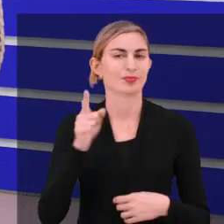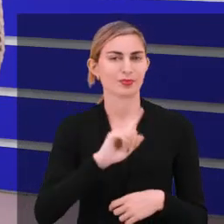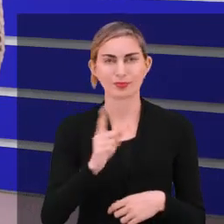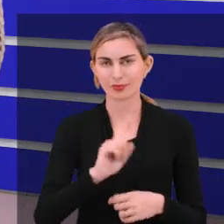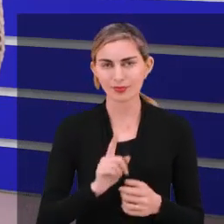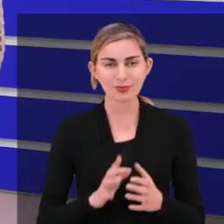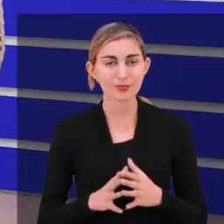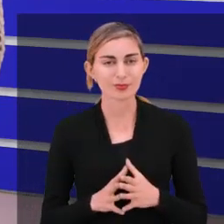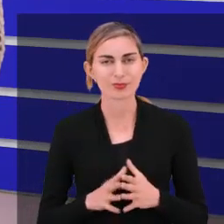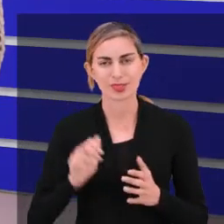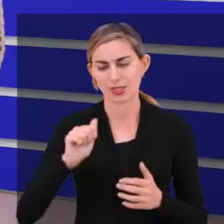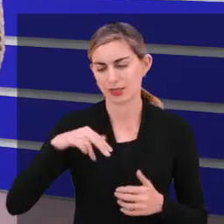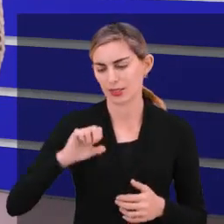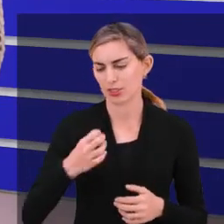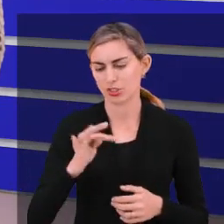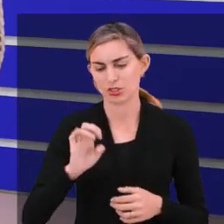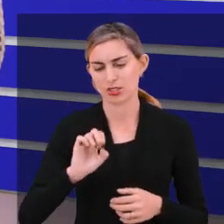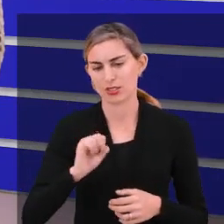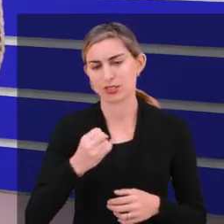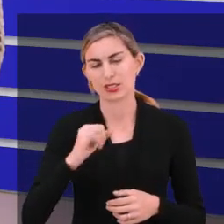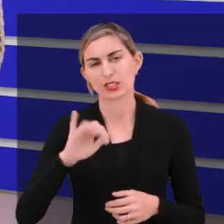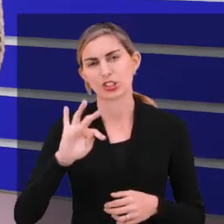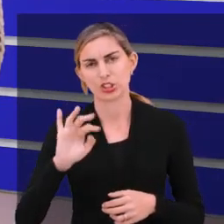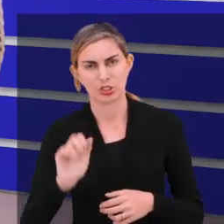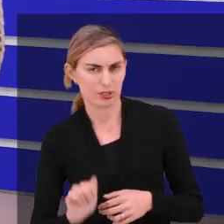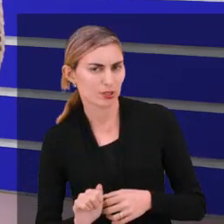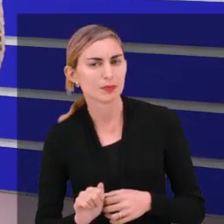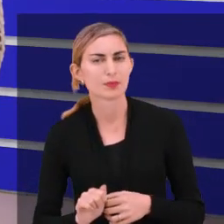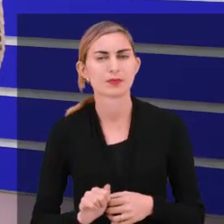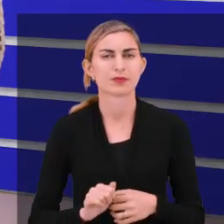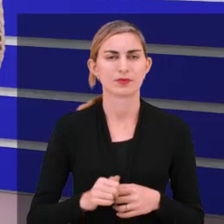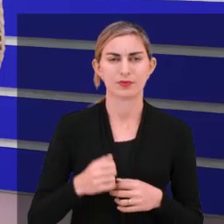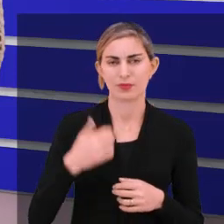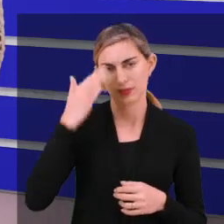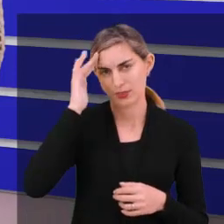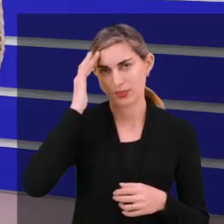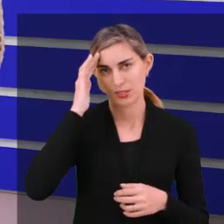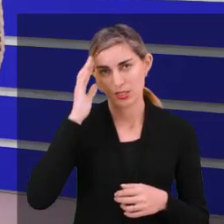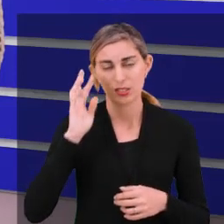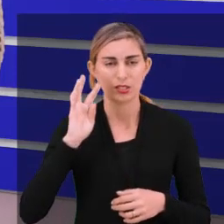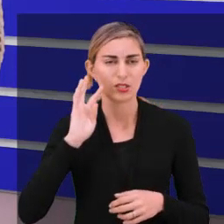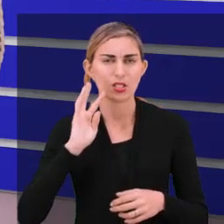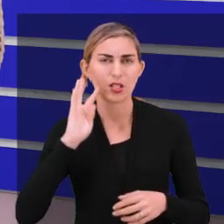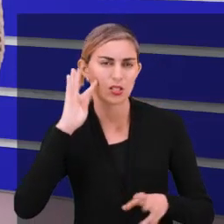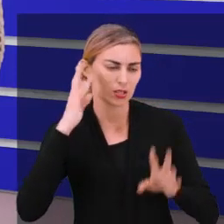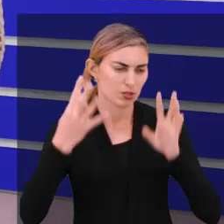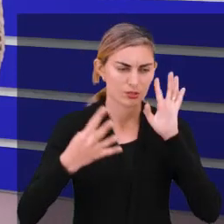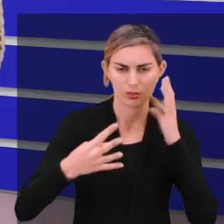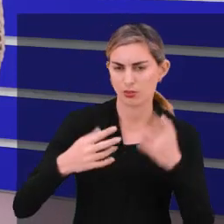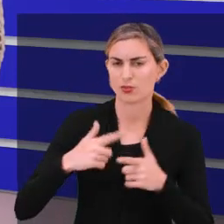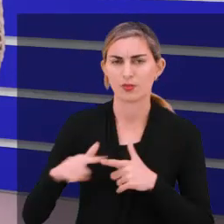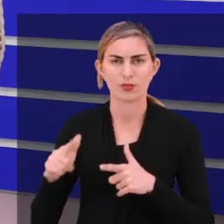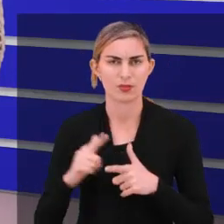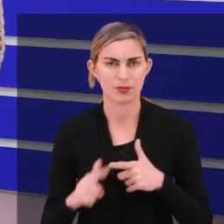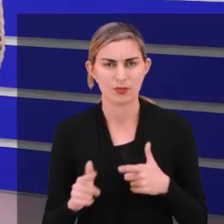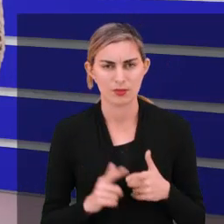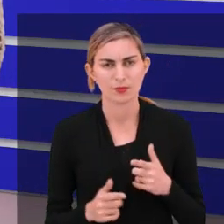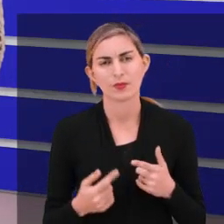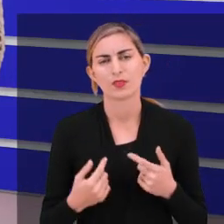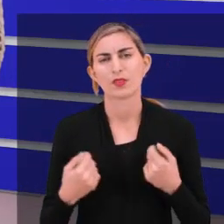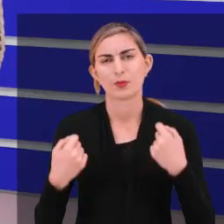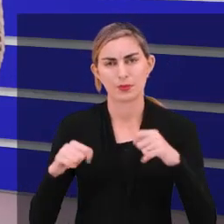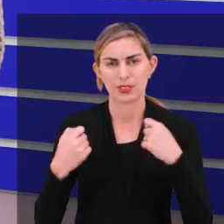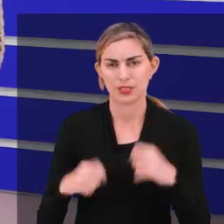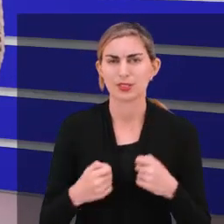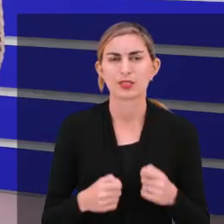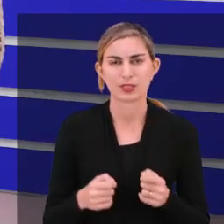punida a anestesista lá. Né? Que eu entendo que a resolução do conflito